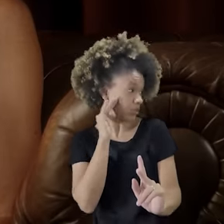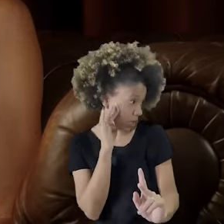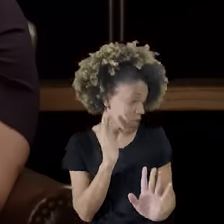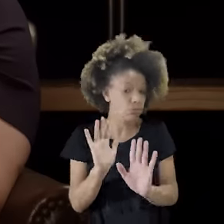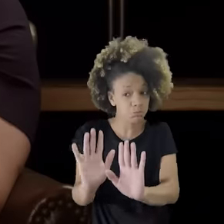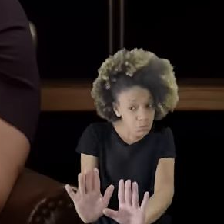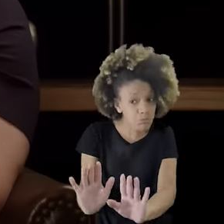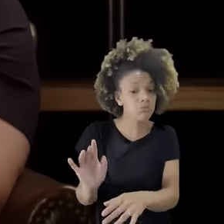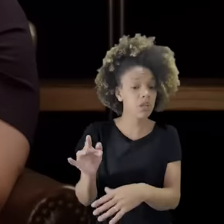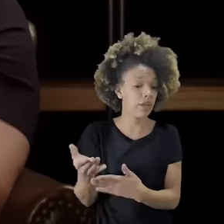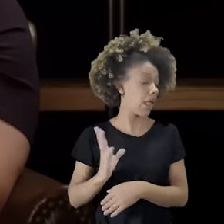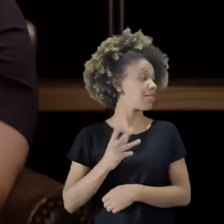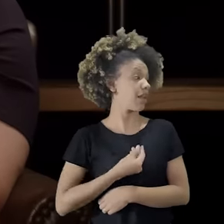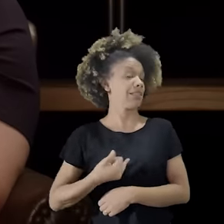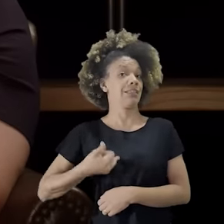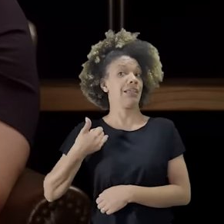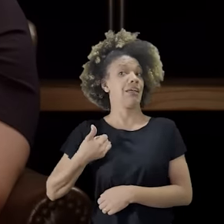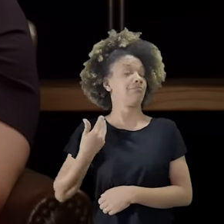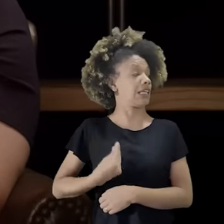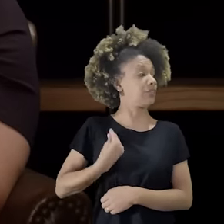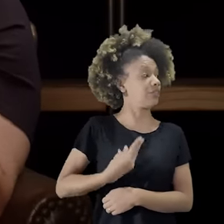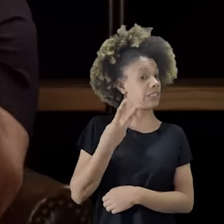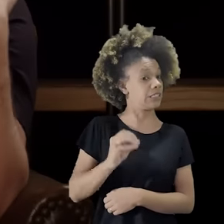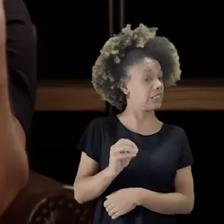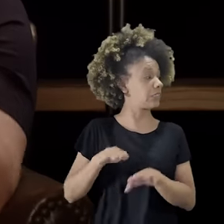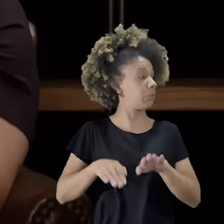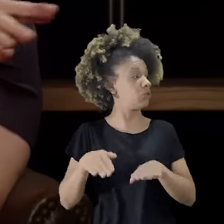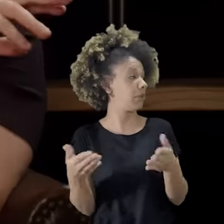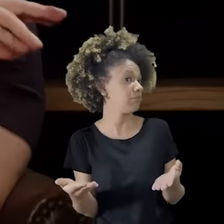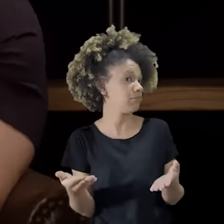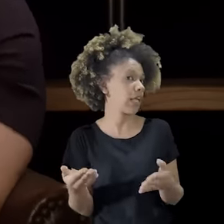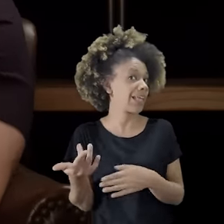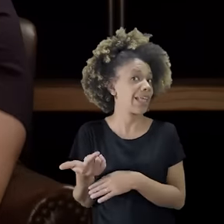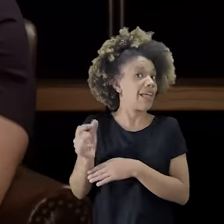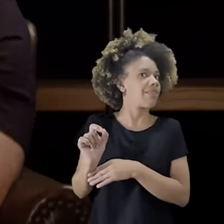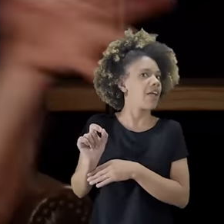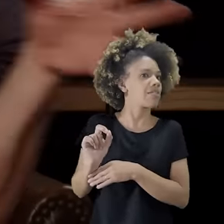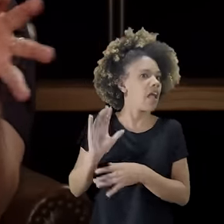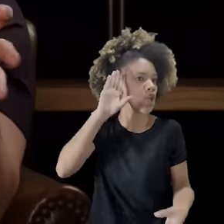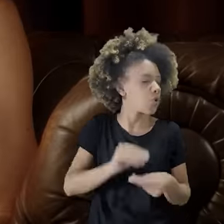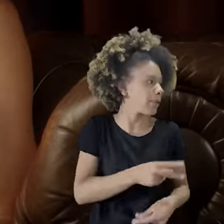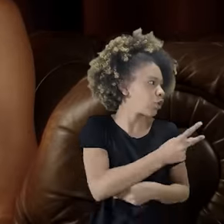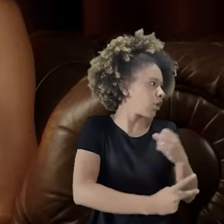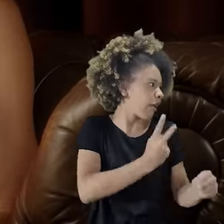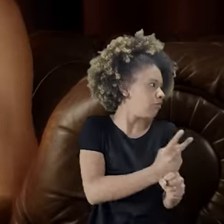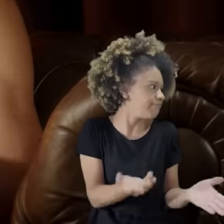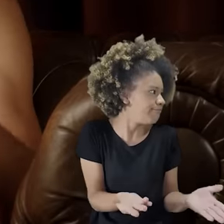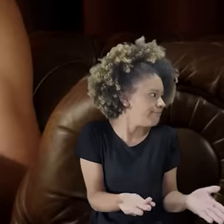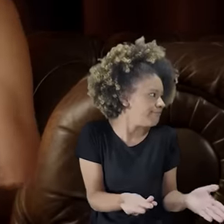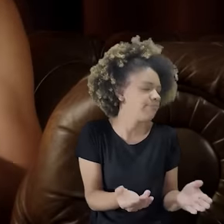que aquela coisa do tipo ainda mais trans que vive até os 30 e poucos anos quer 10 anos em dois exatamente